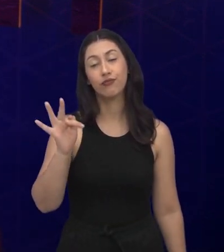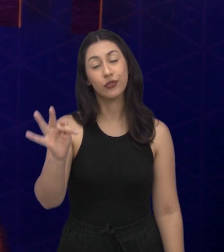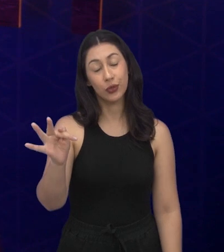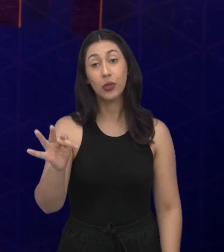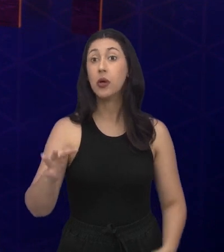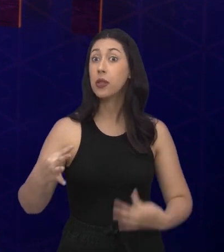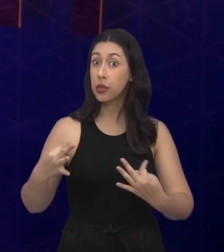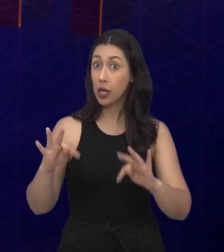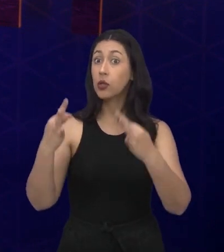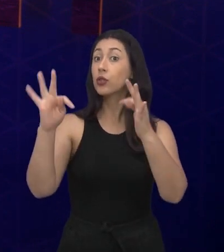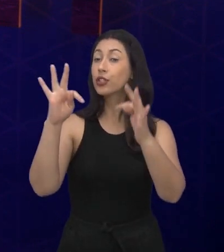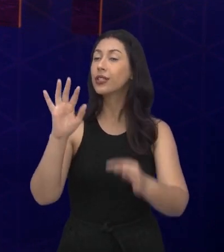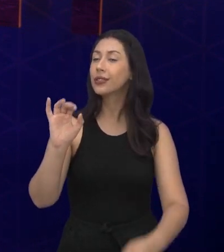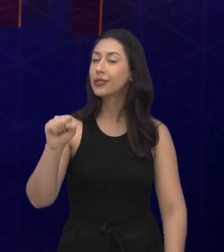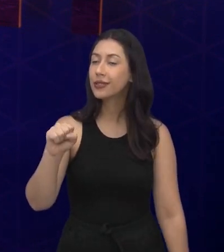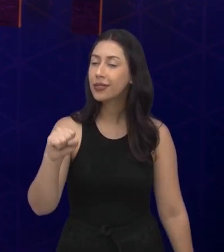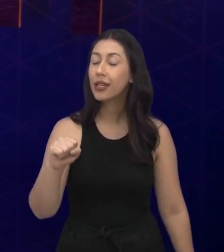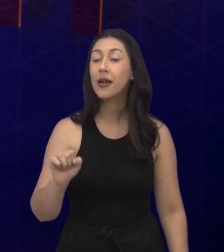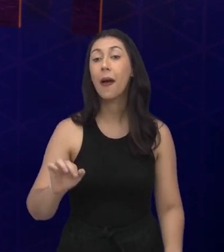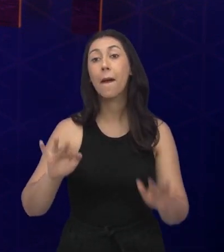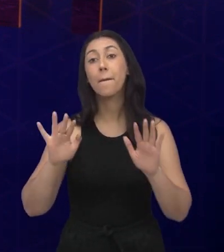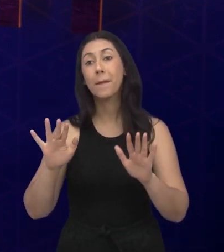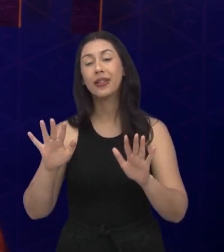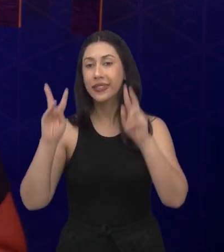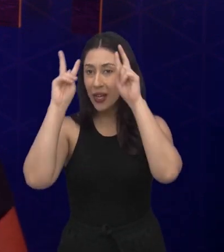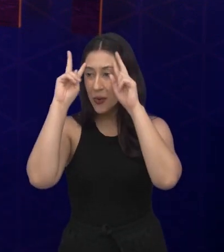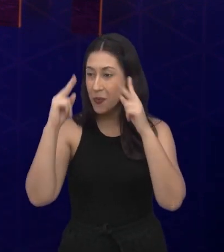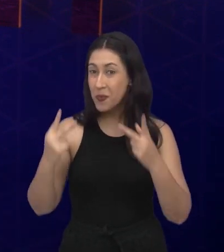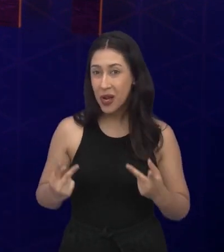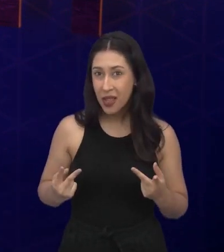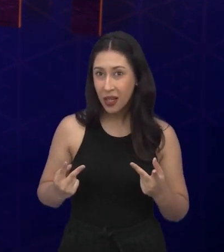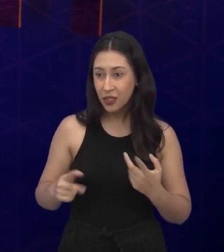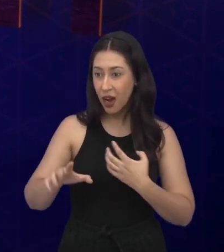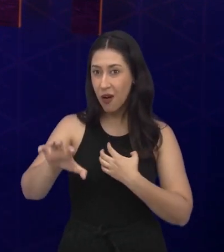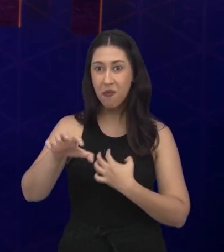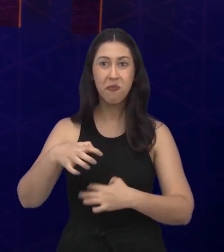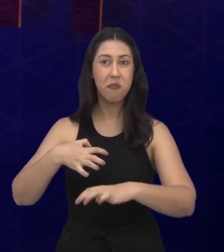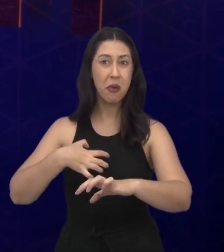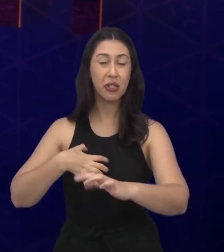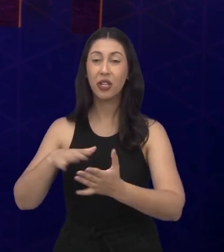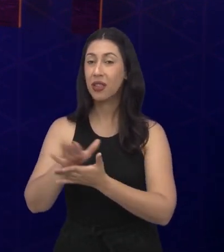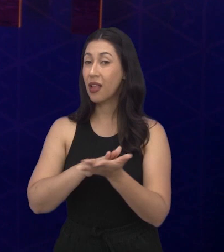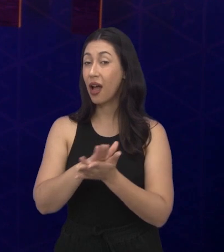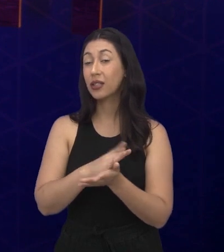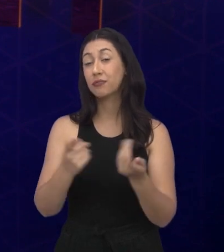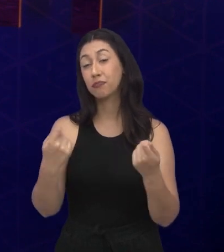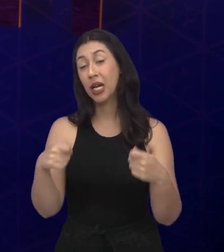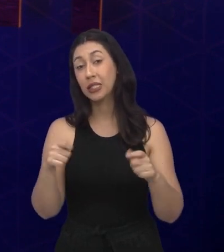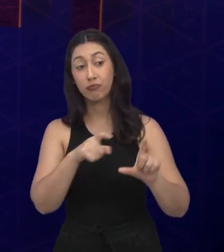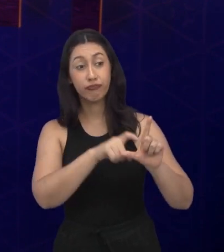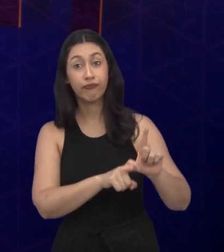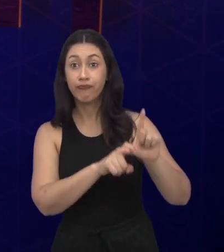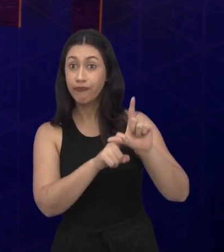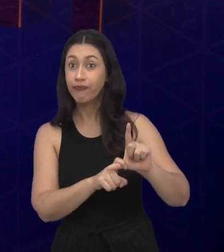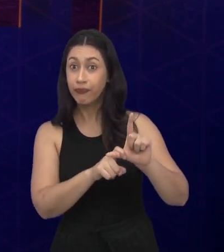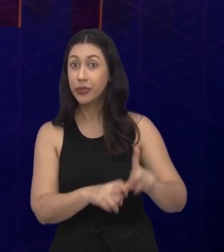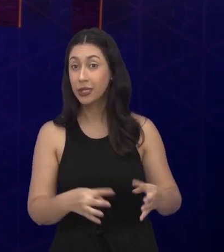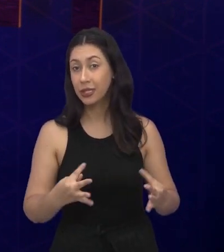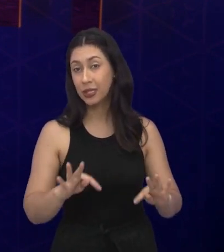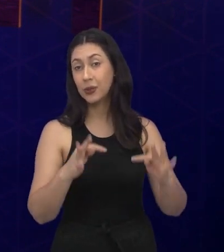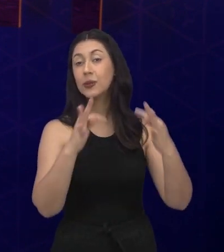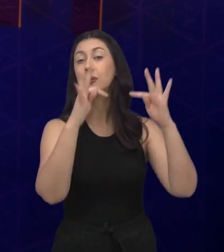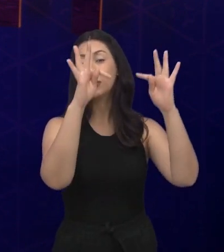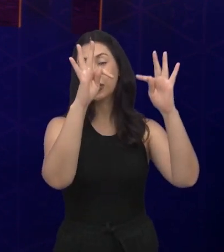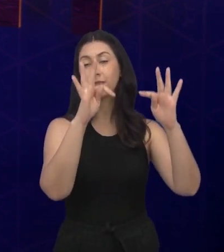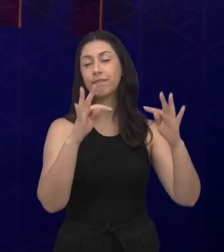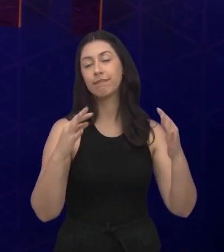ultra tecnológico, mas ele acaba sendo sem humanidade. A gente vai depender cada vez mais da tecnologia, né?